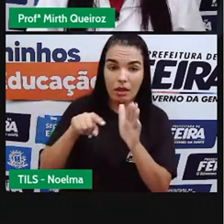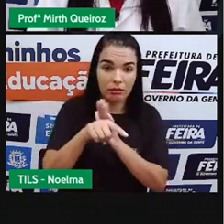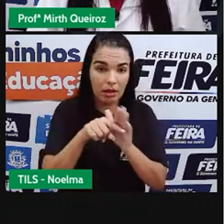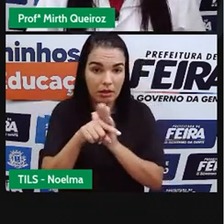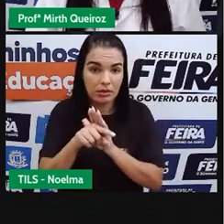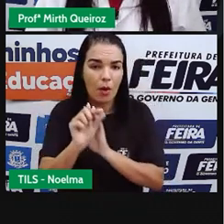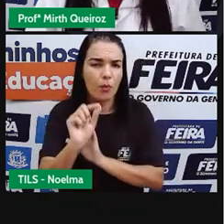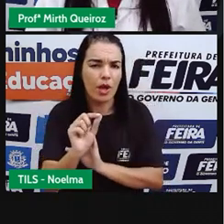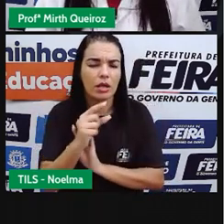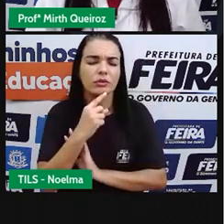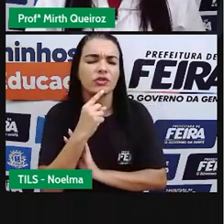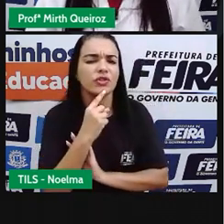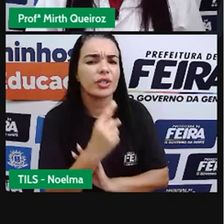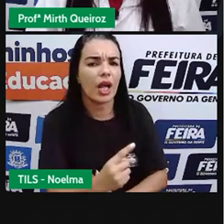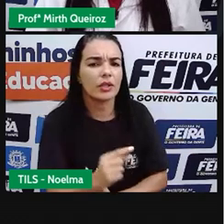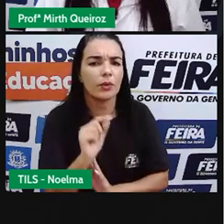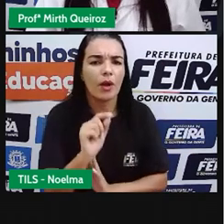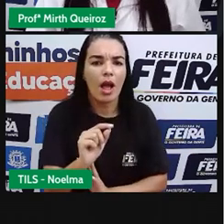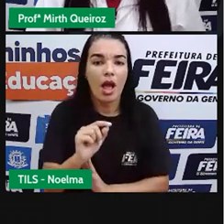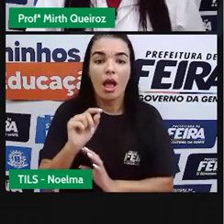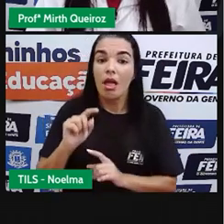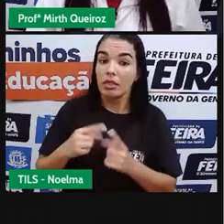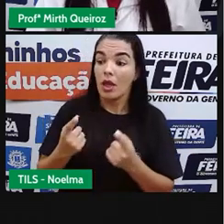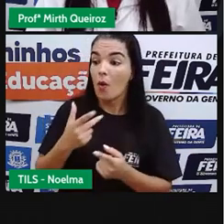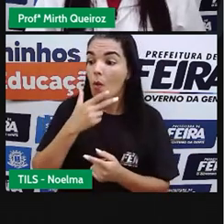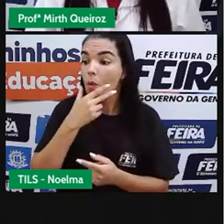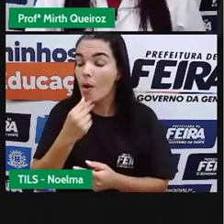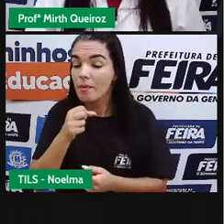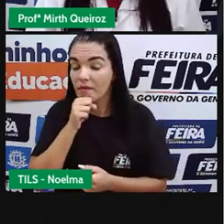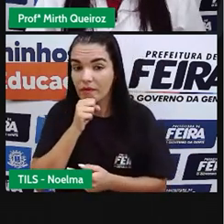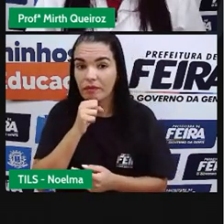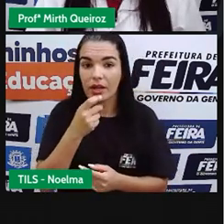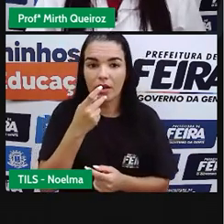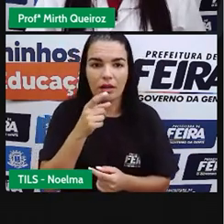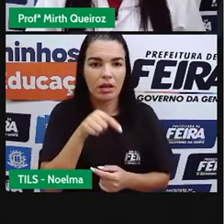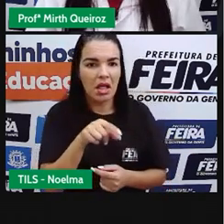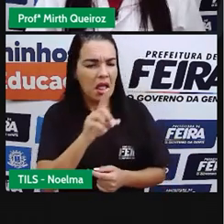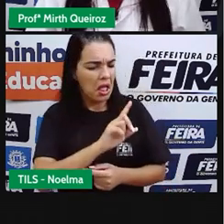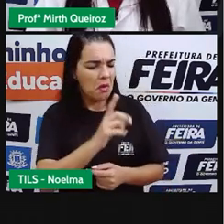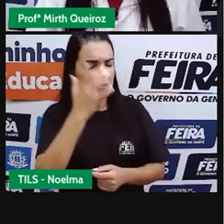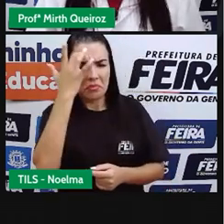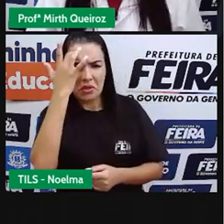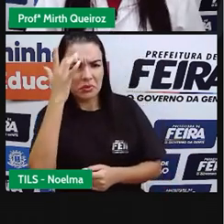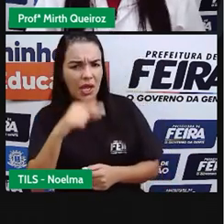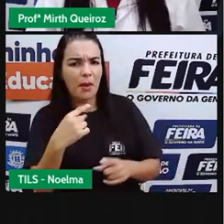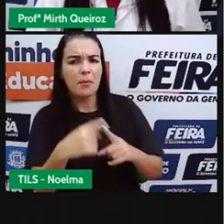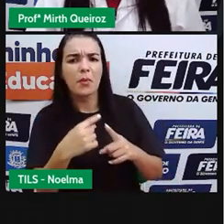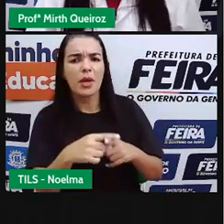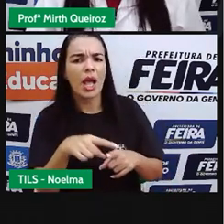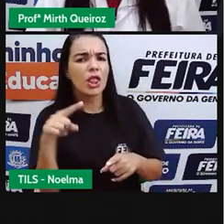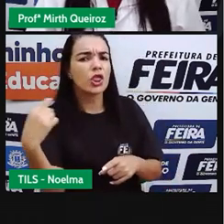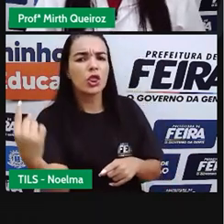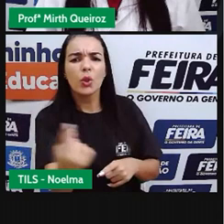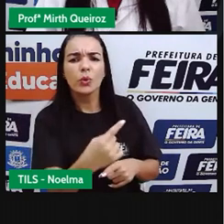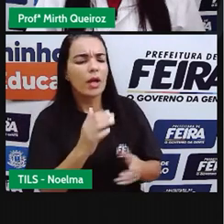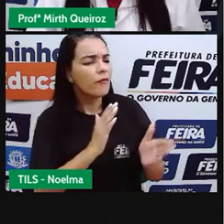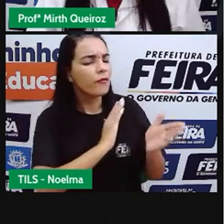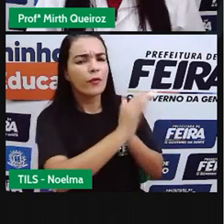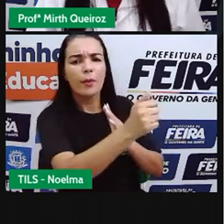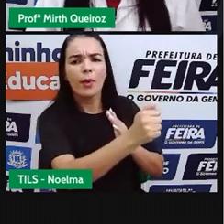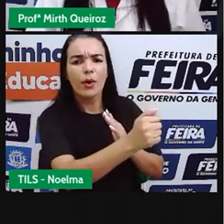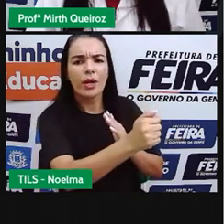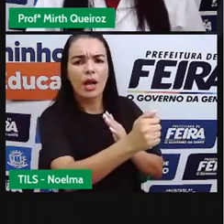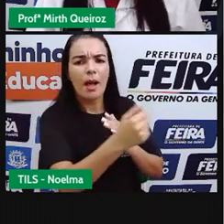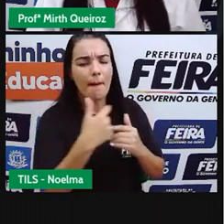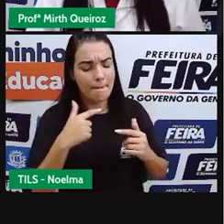direto. Então o velho falou para a velha. Não sei por que todos foram